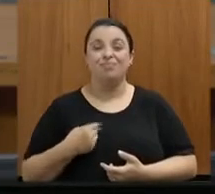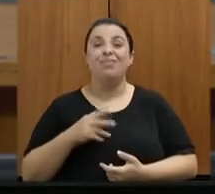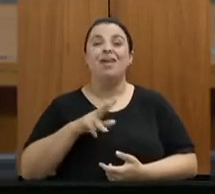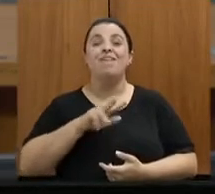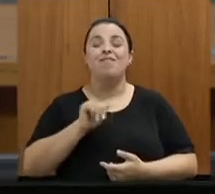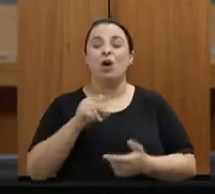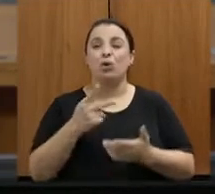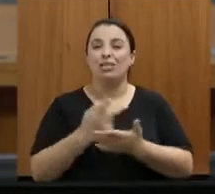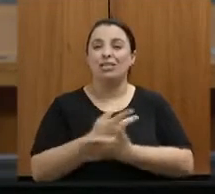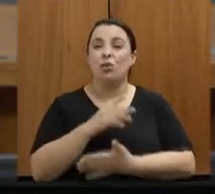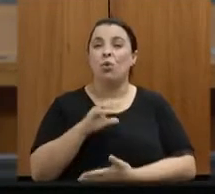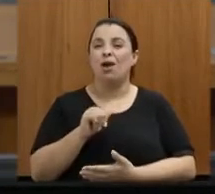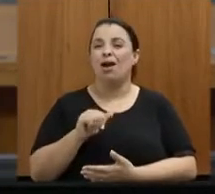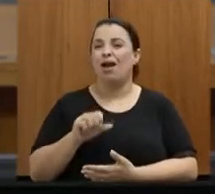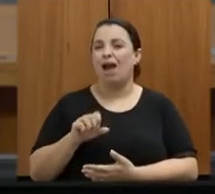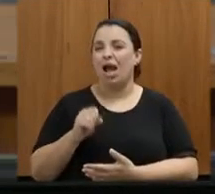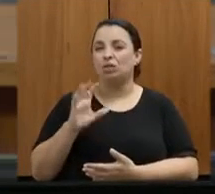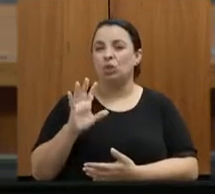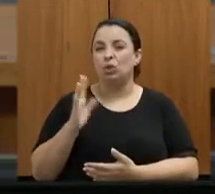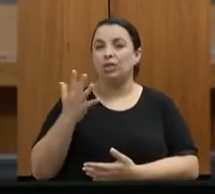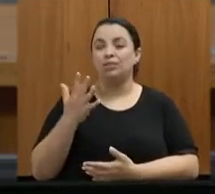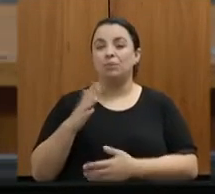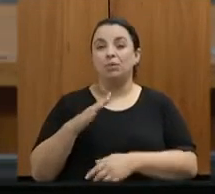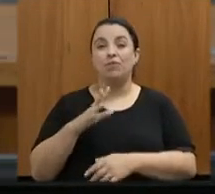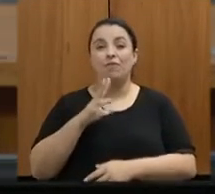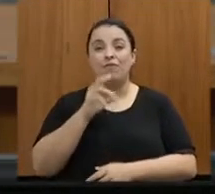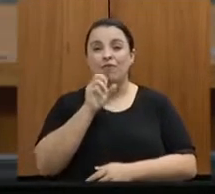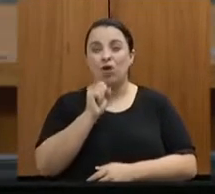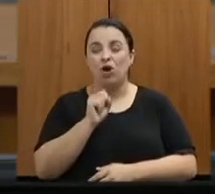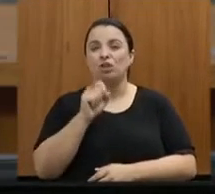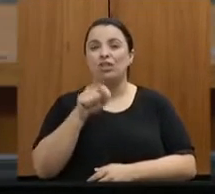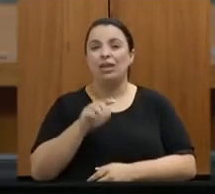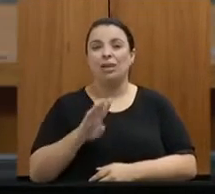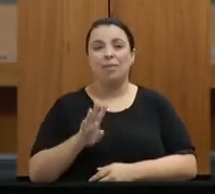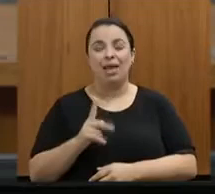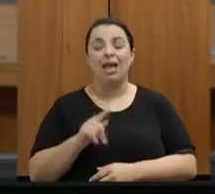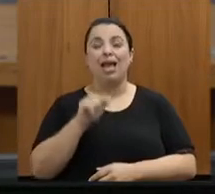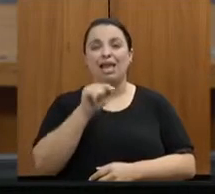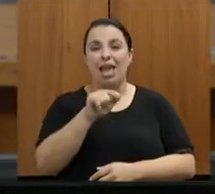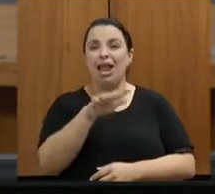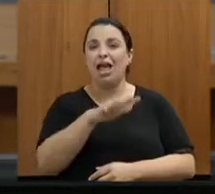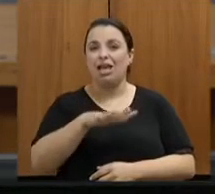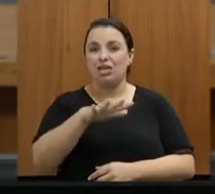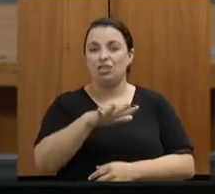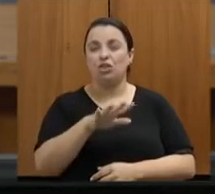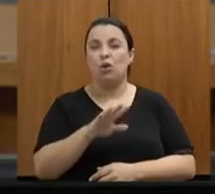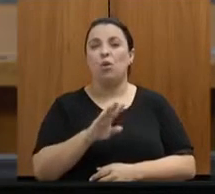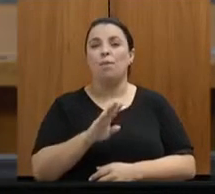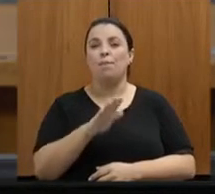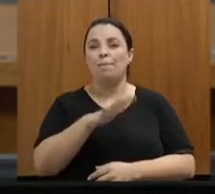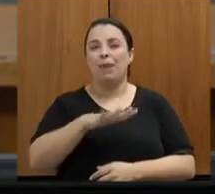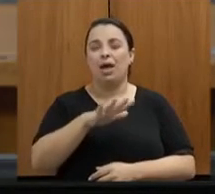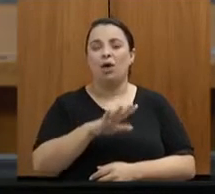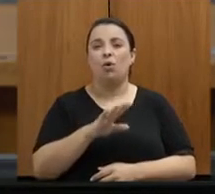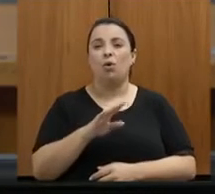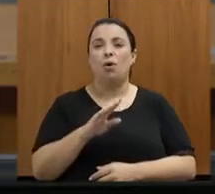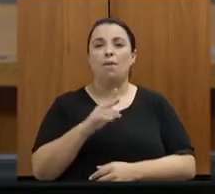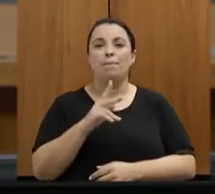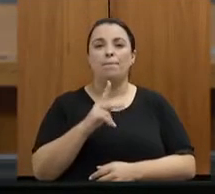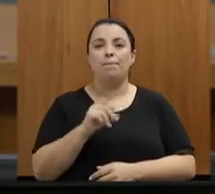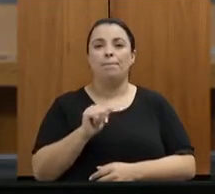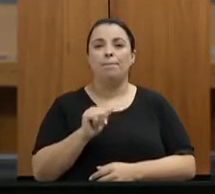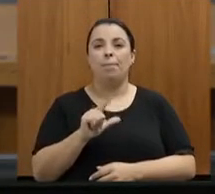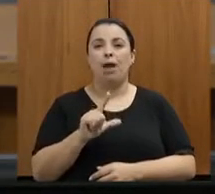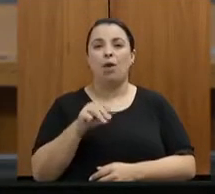região metropolitana de Belo Horizonte de uma comunidade, que é o caso Palmital, já há muito tempo estabelecida no tipo de Santa Luzia, não sei se todo mundo está